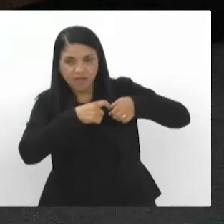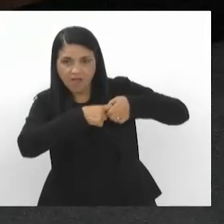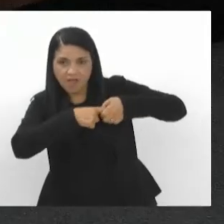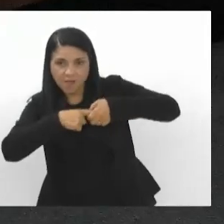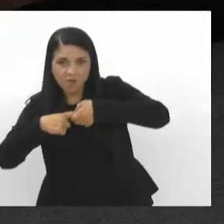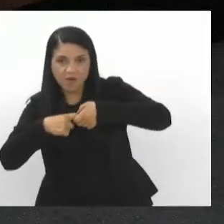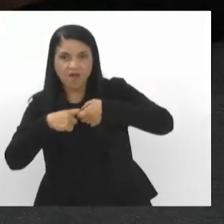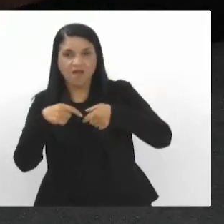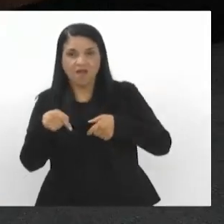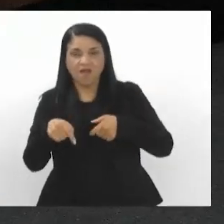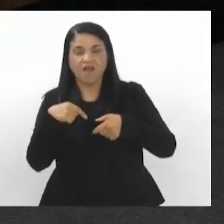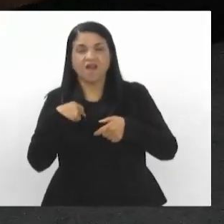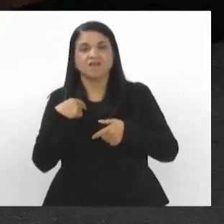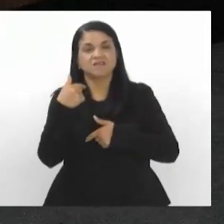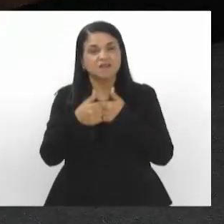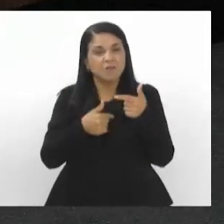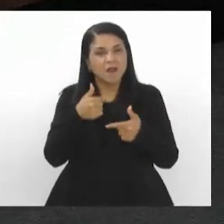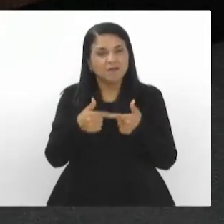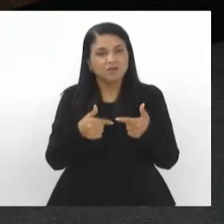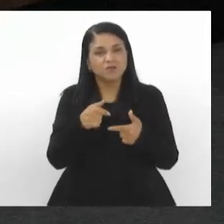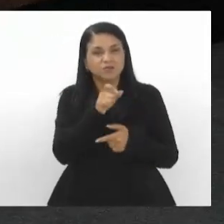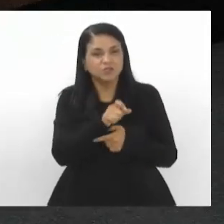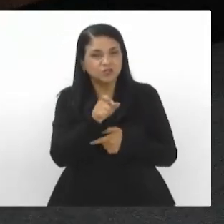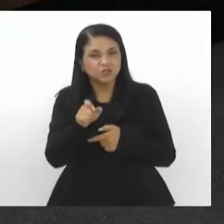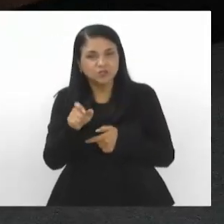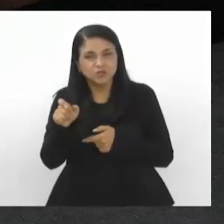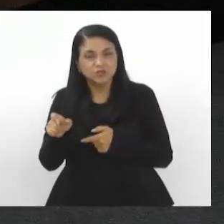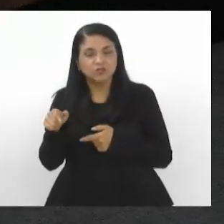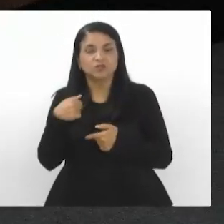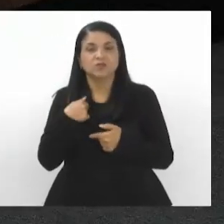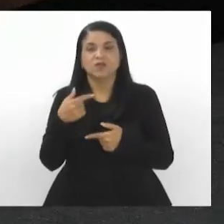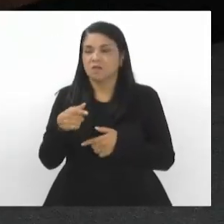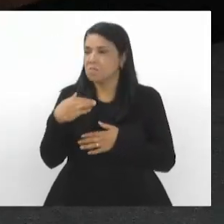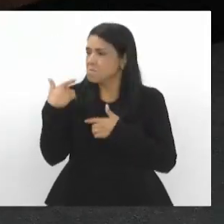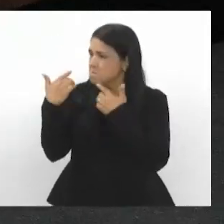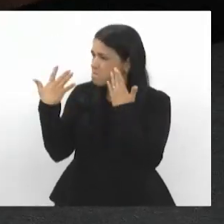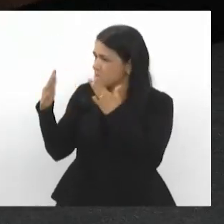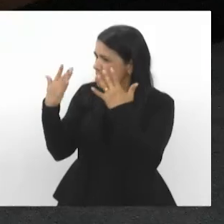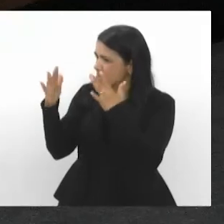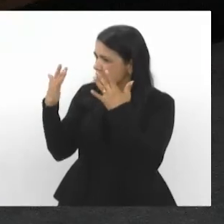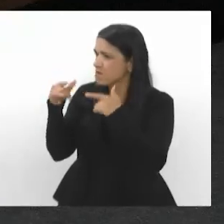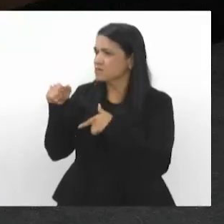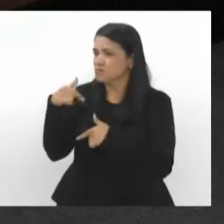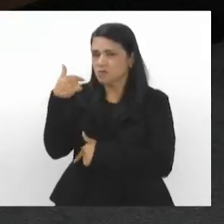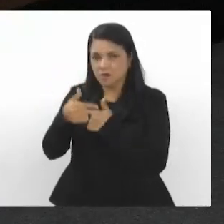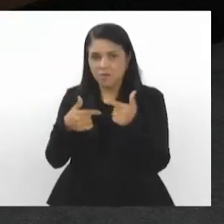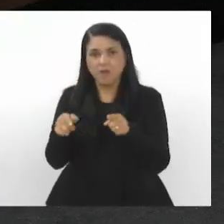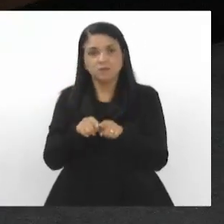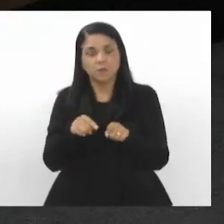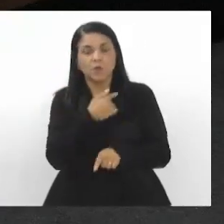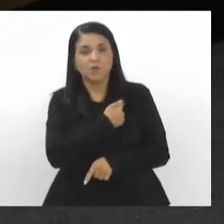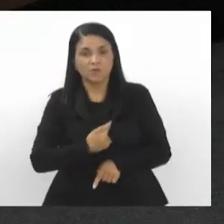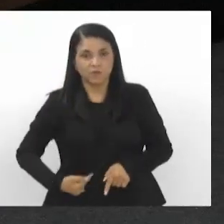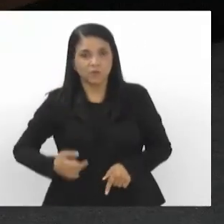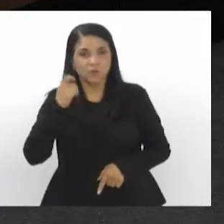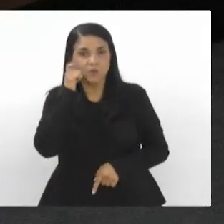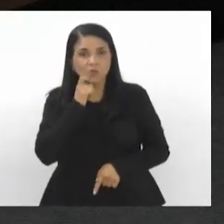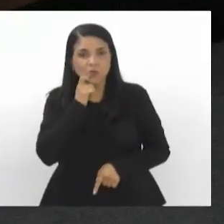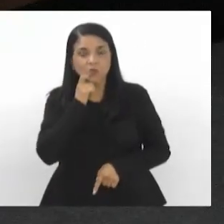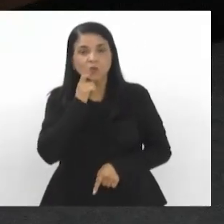trabalhadores, e você, de forma incansável, fez um trabalho. Quero parabenizar Vossa Excelência e agora o governador Cláudio Castro por